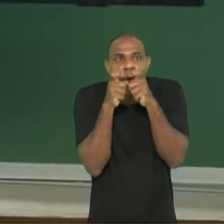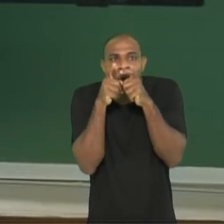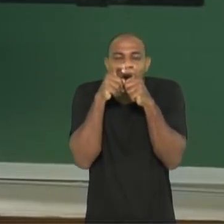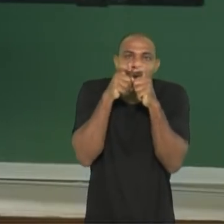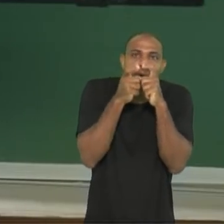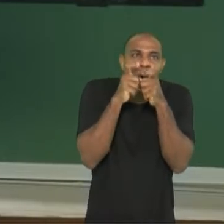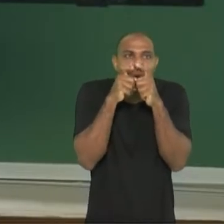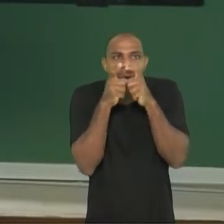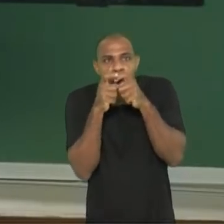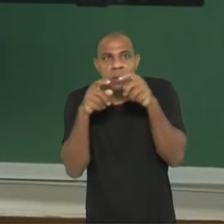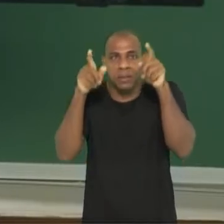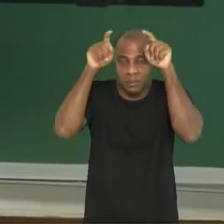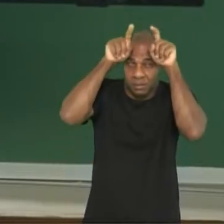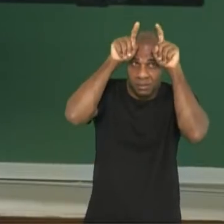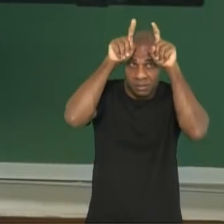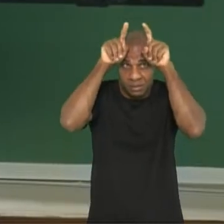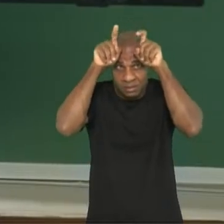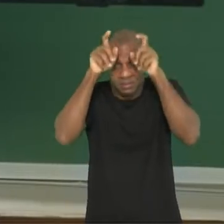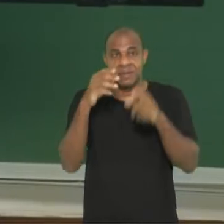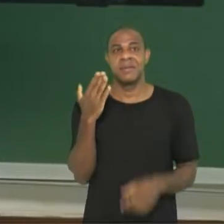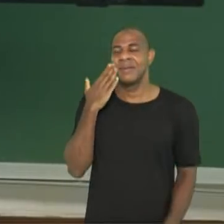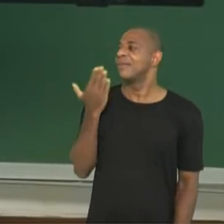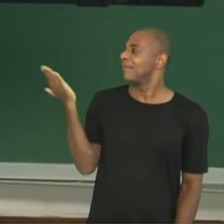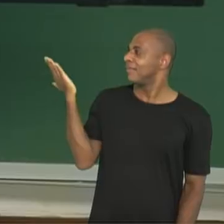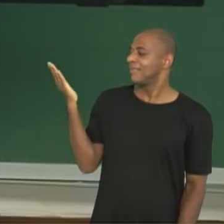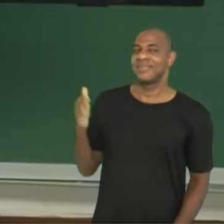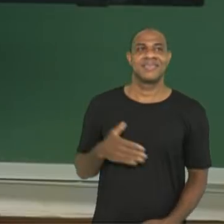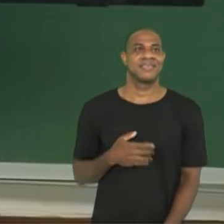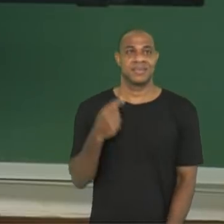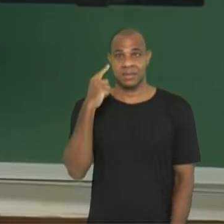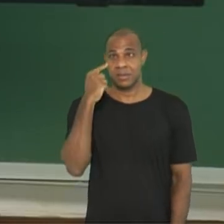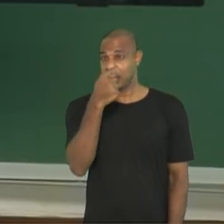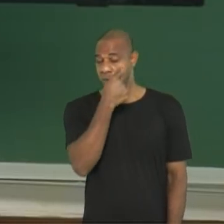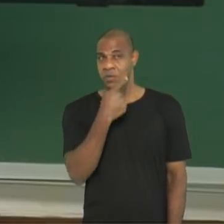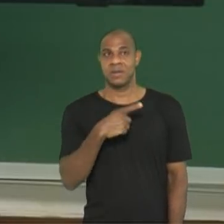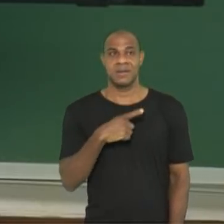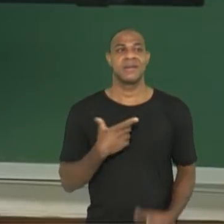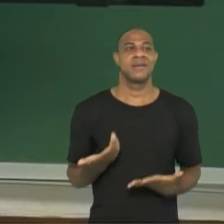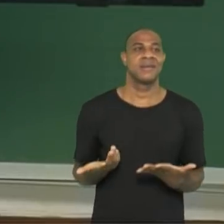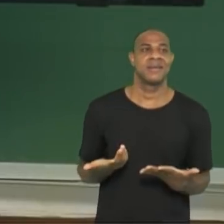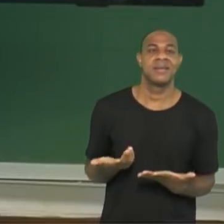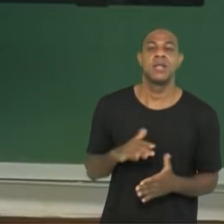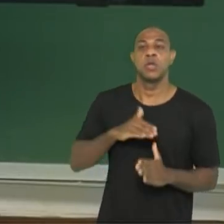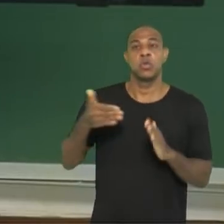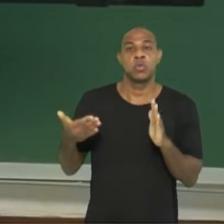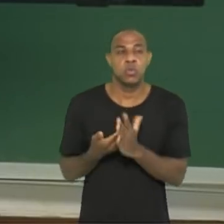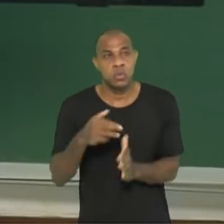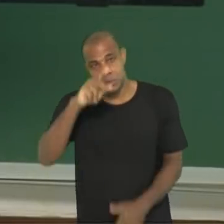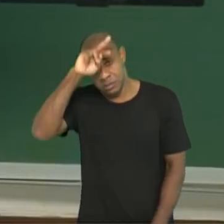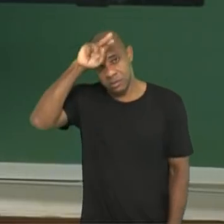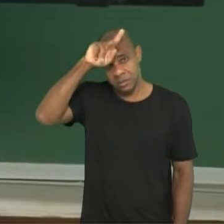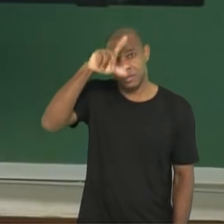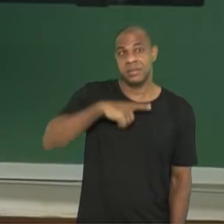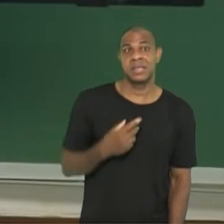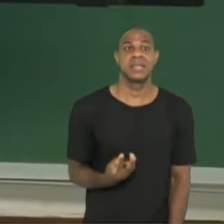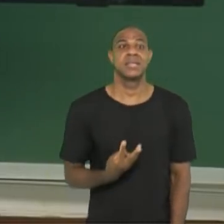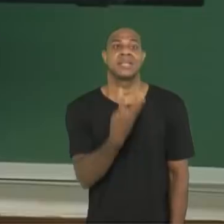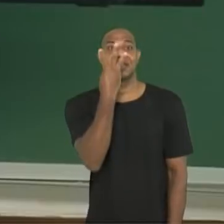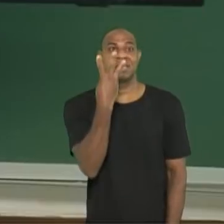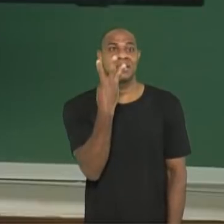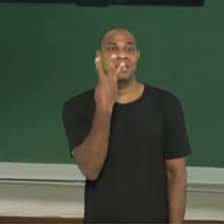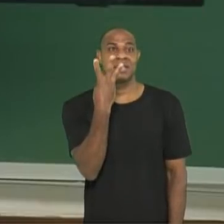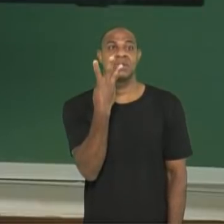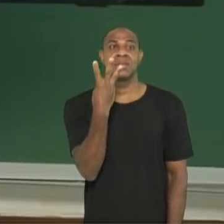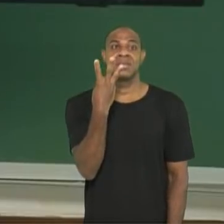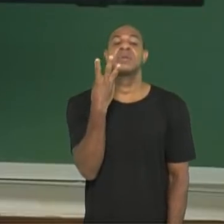único par de antena que ela tem, além de um par de olhos. Todo inseto tem 3 pares de